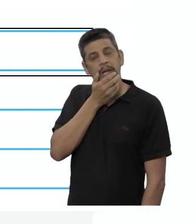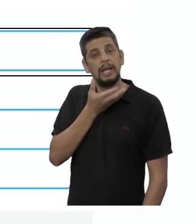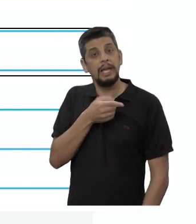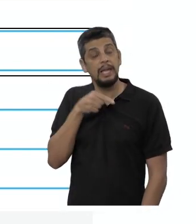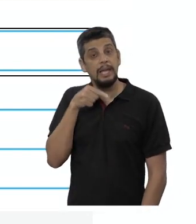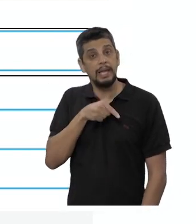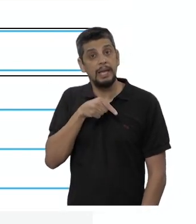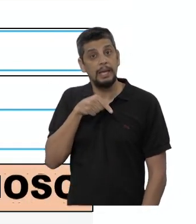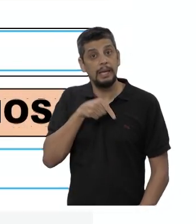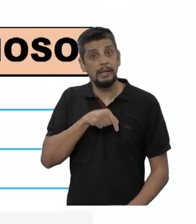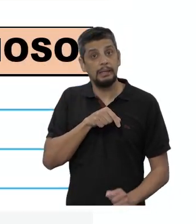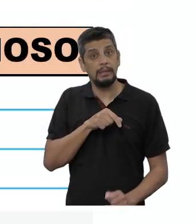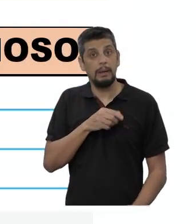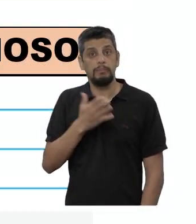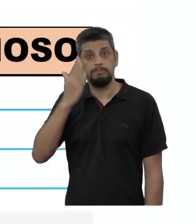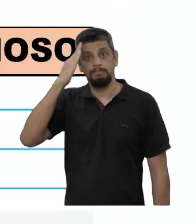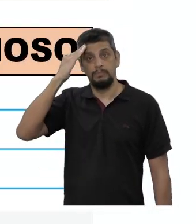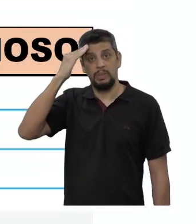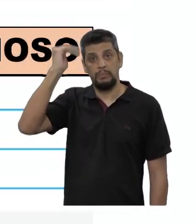Ele foi muito